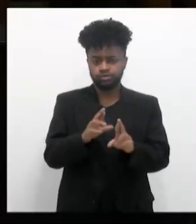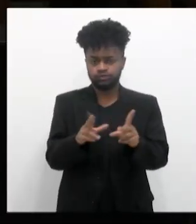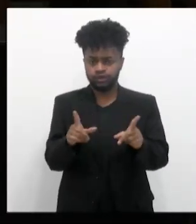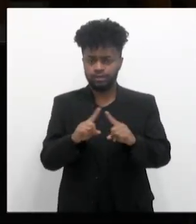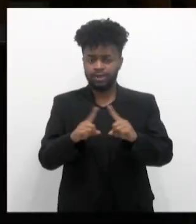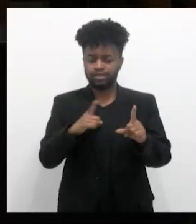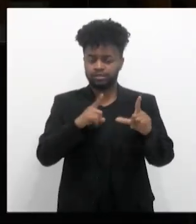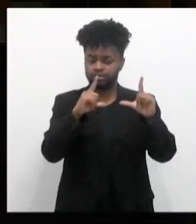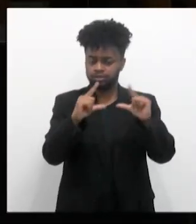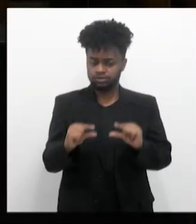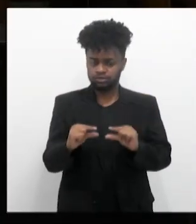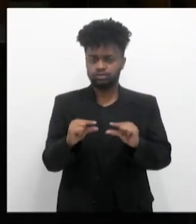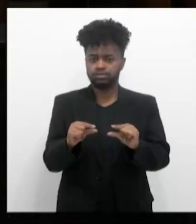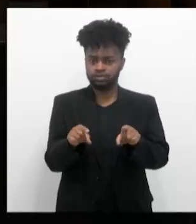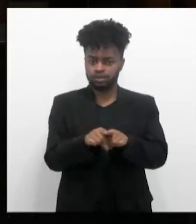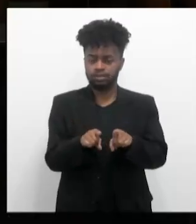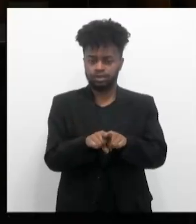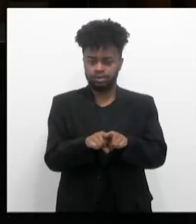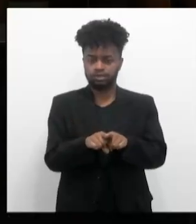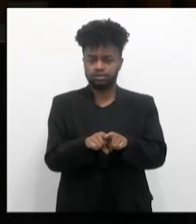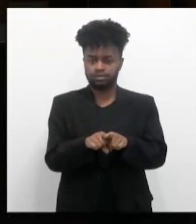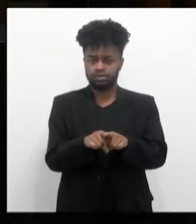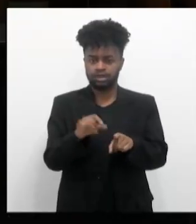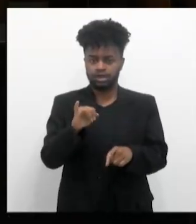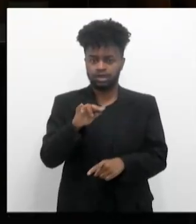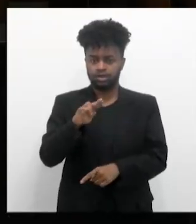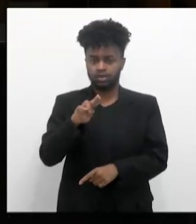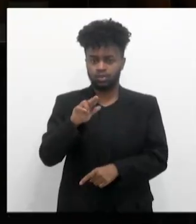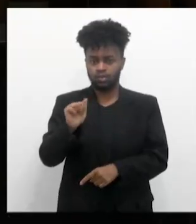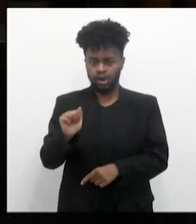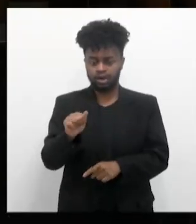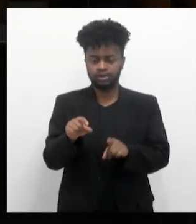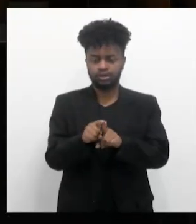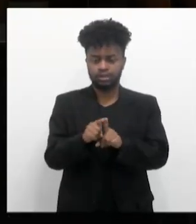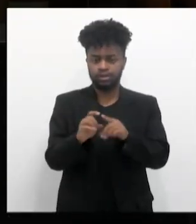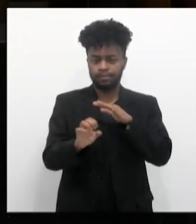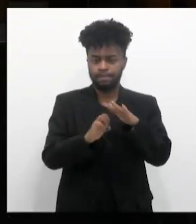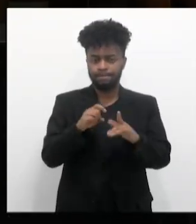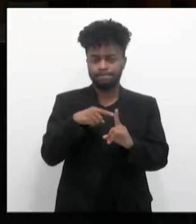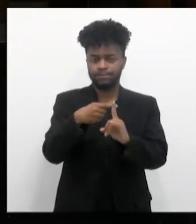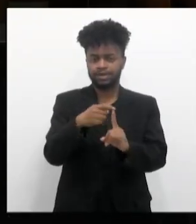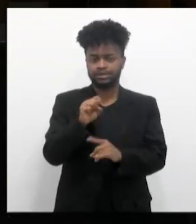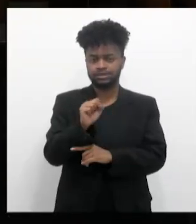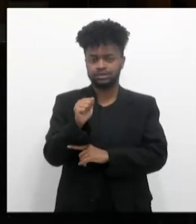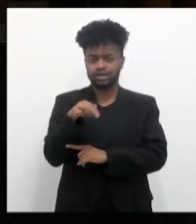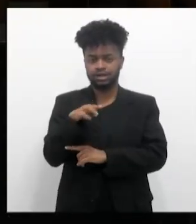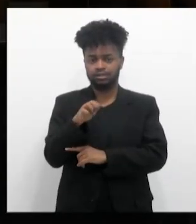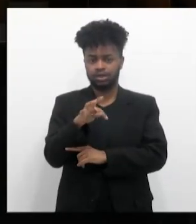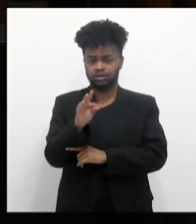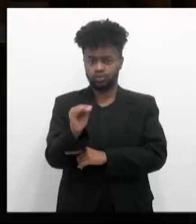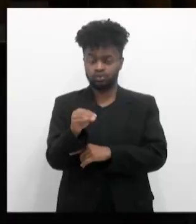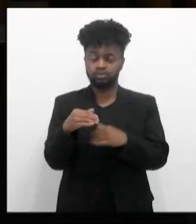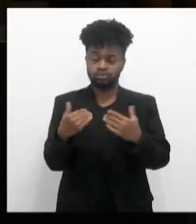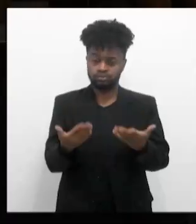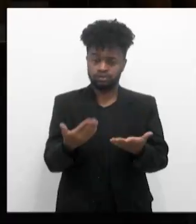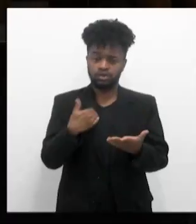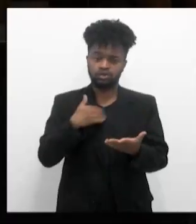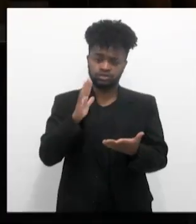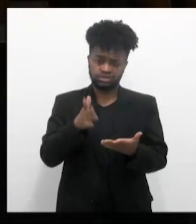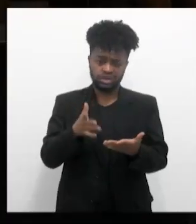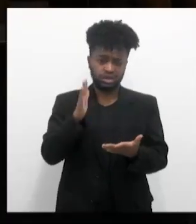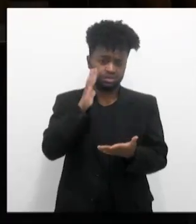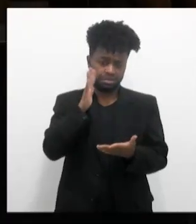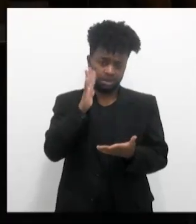ter reduções também para Iguá e para mais saneamento. Eu já estou até antevendo,